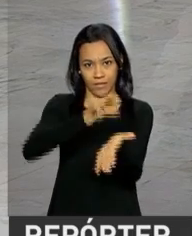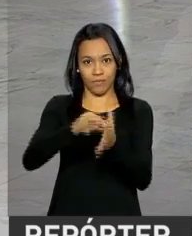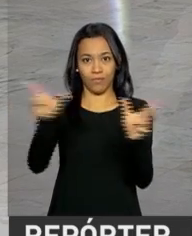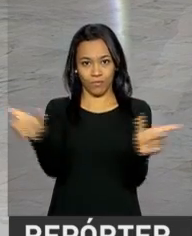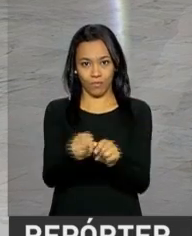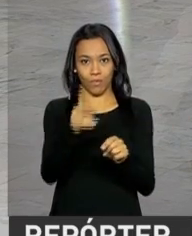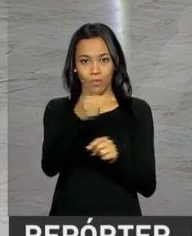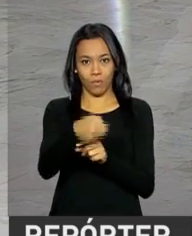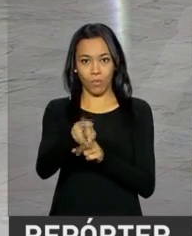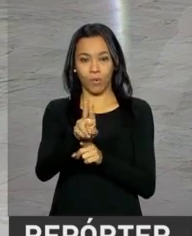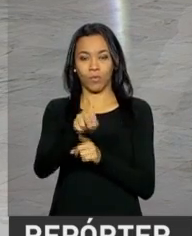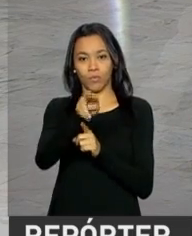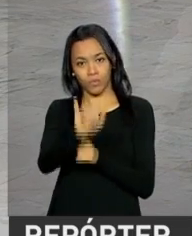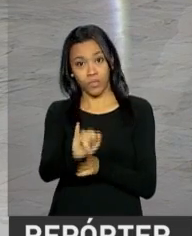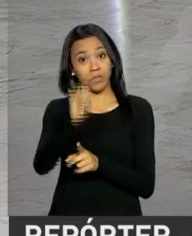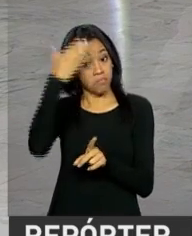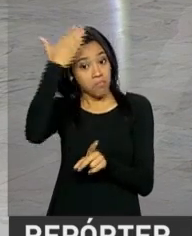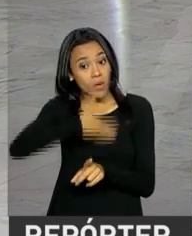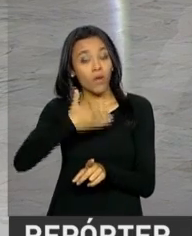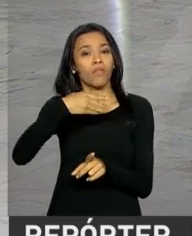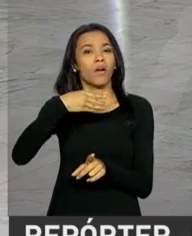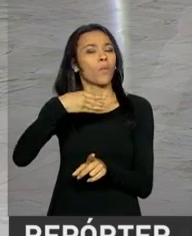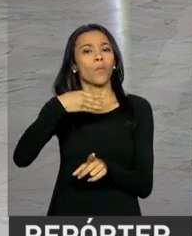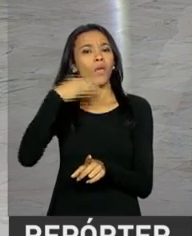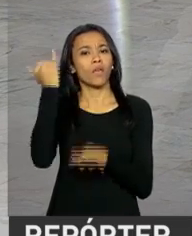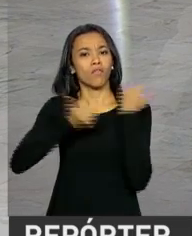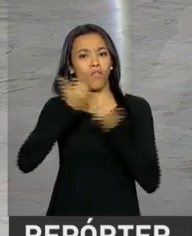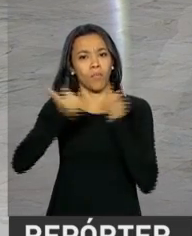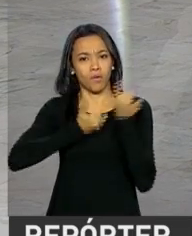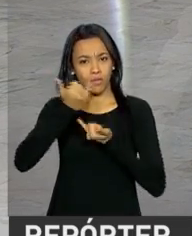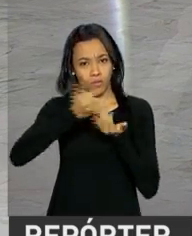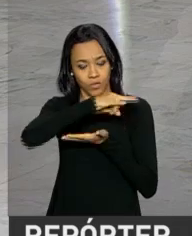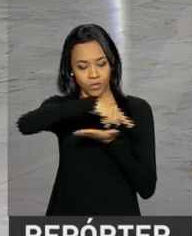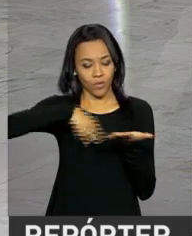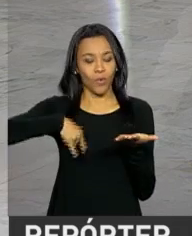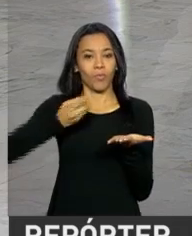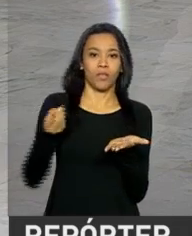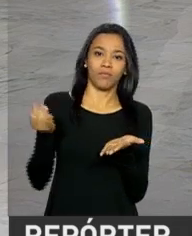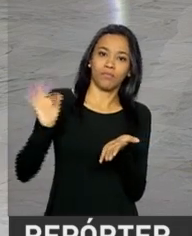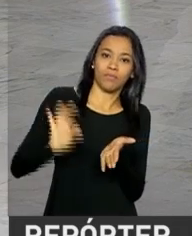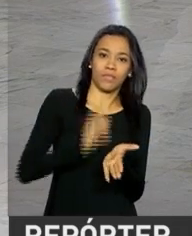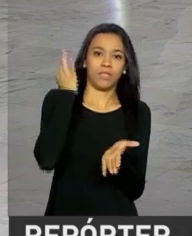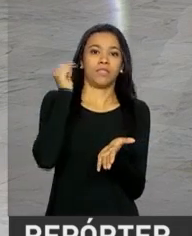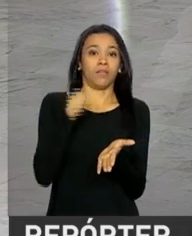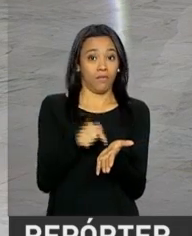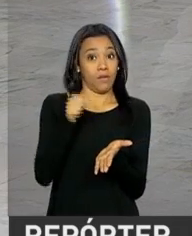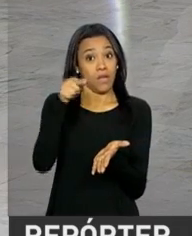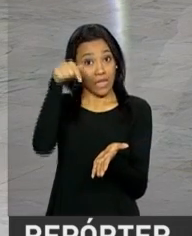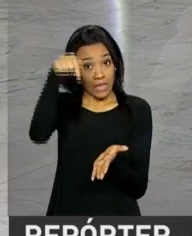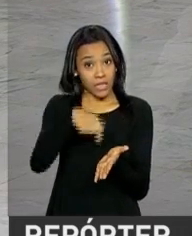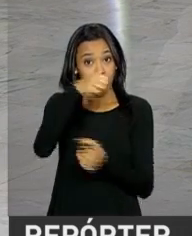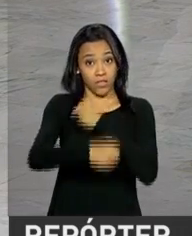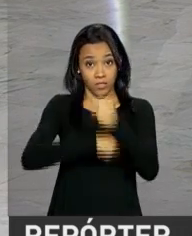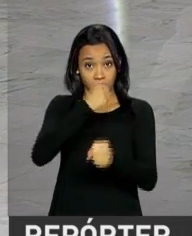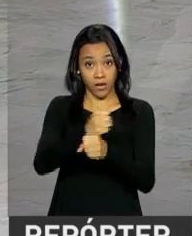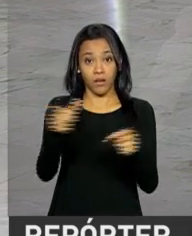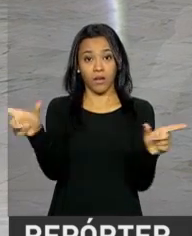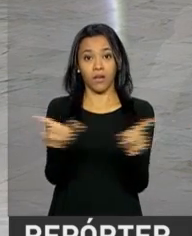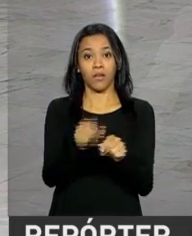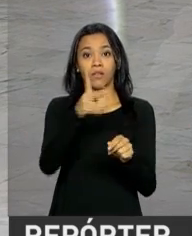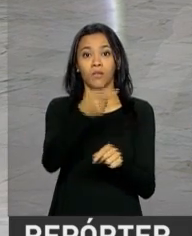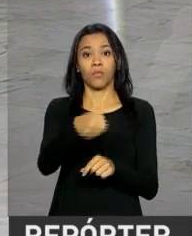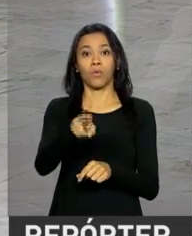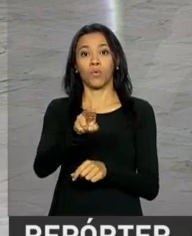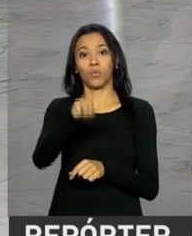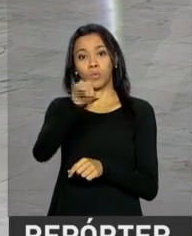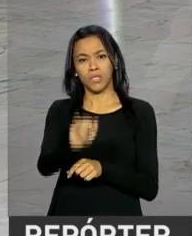a documentação que comprova as informações fornecidas na hora da inscrição. O ProUni deste ano oferece